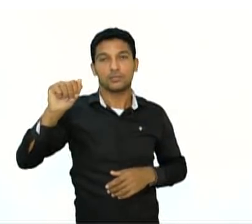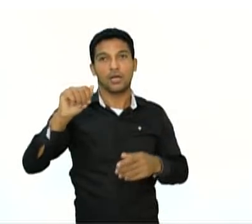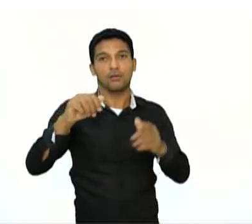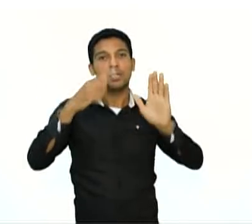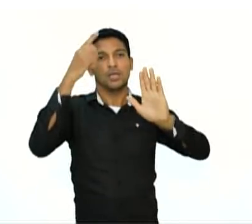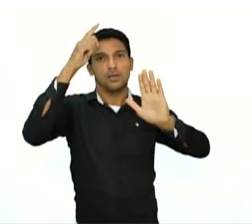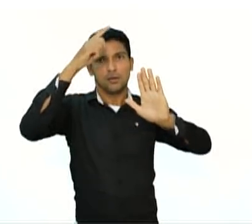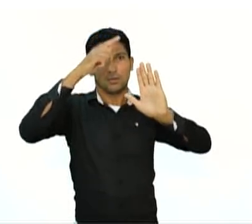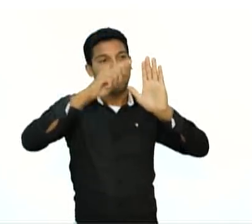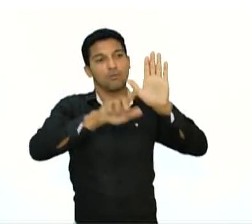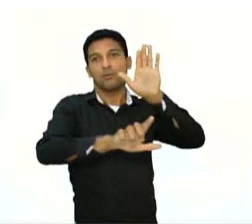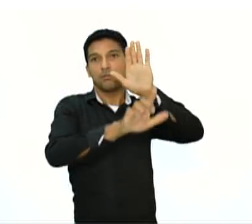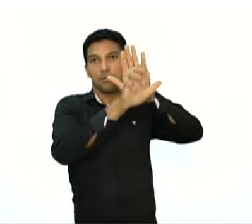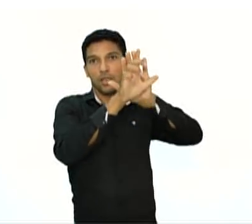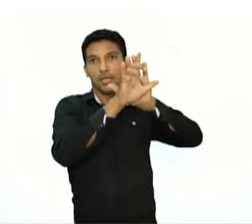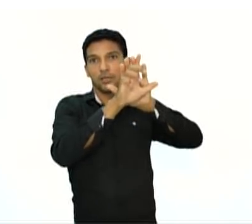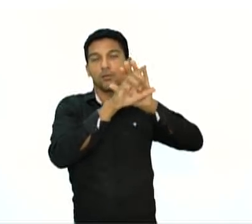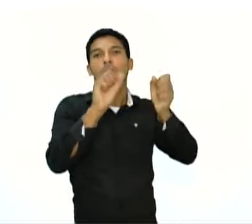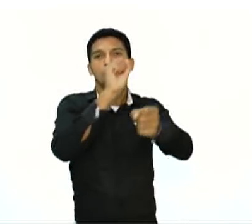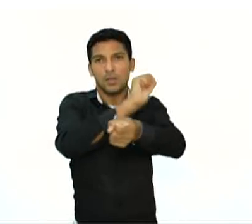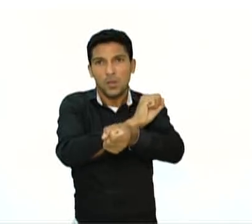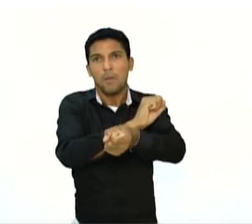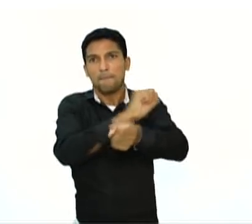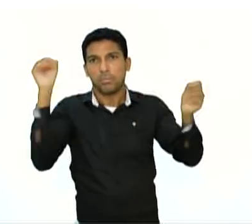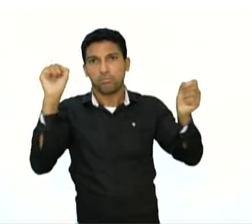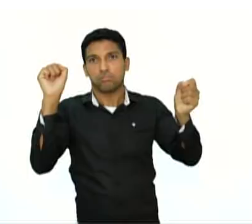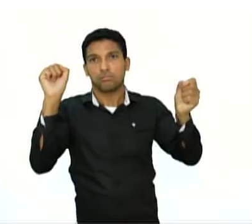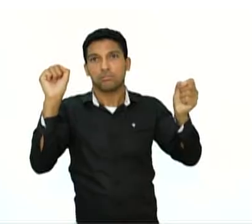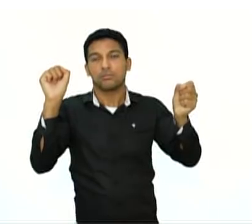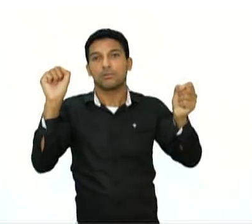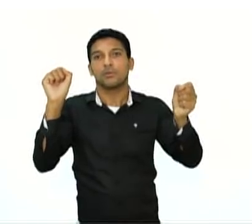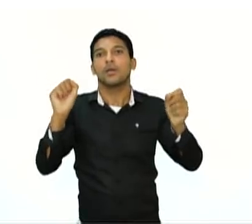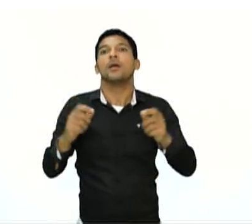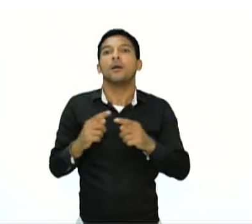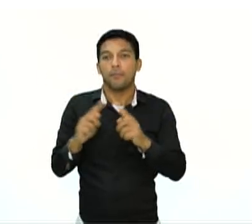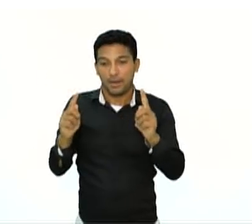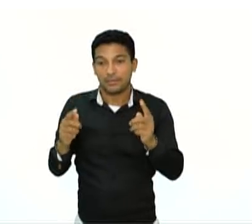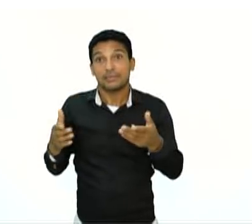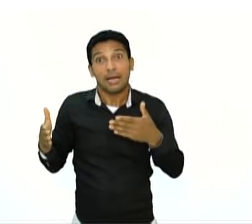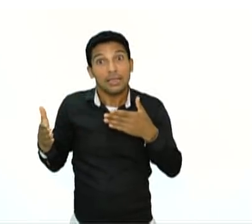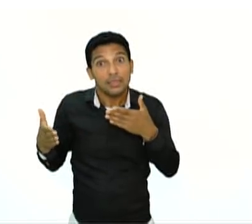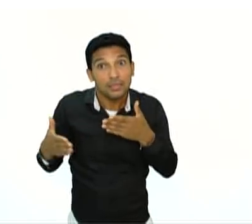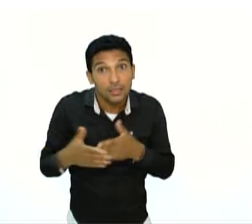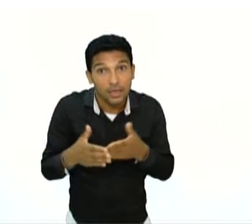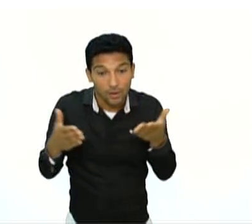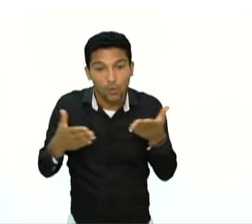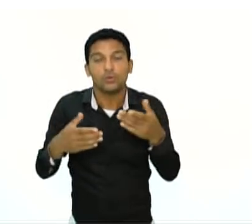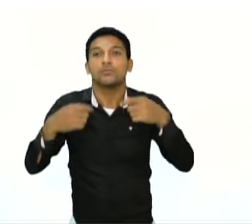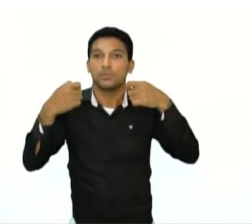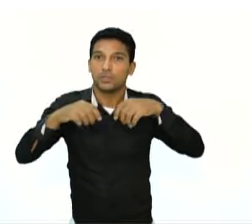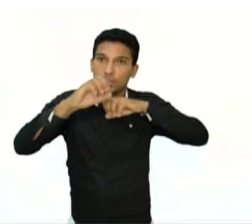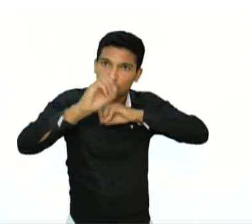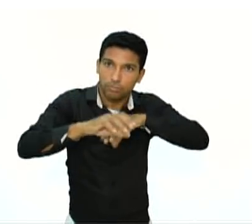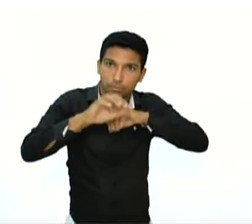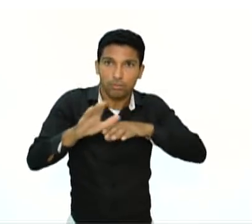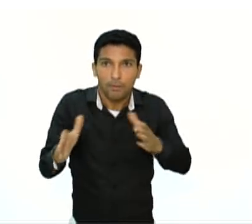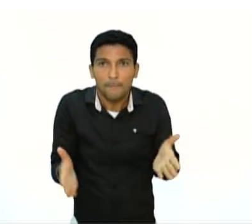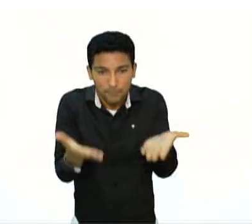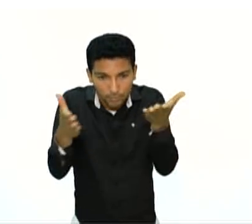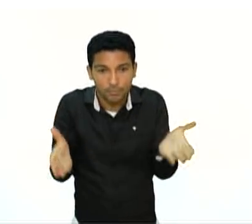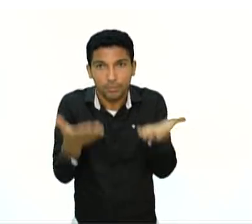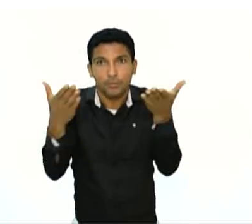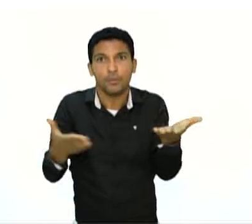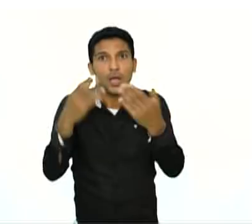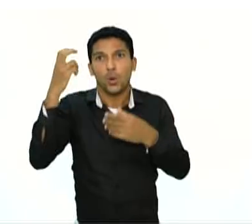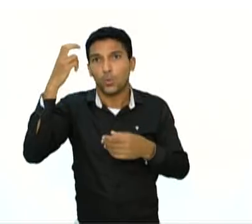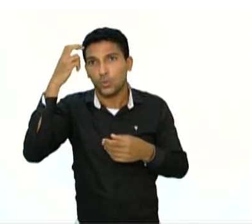os recém-libertos, os afro-brasileiros recém-libertos. E por isso, ainda teve o quê? Teve